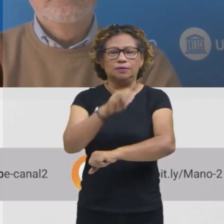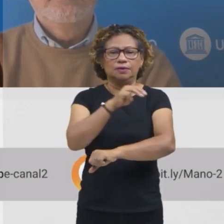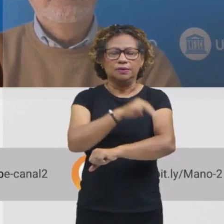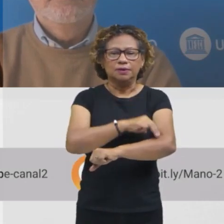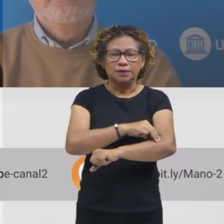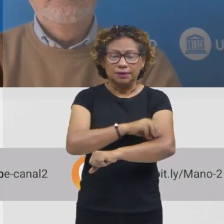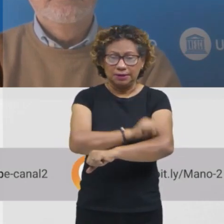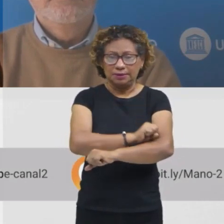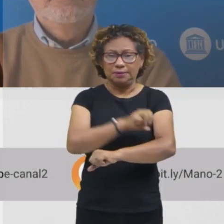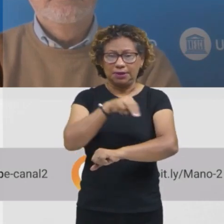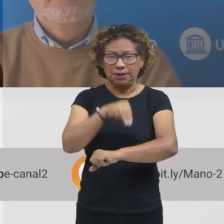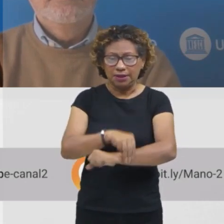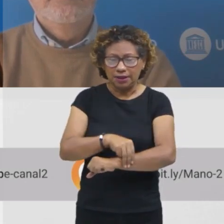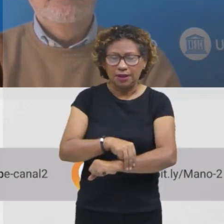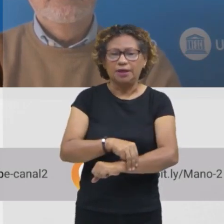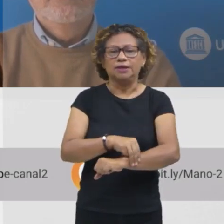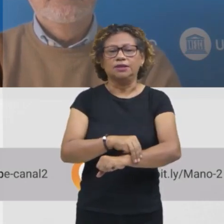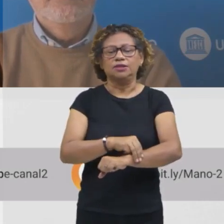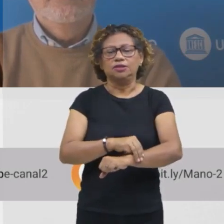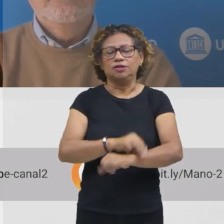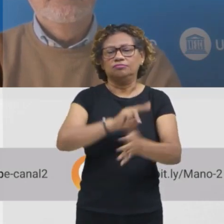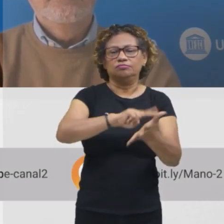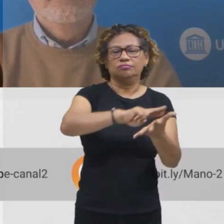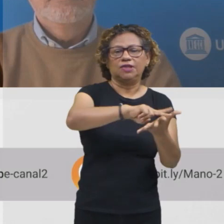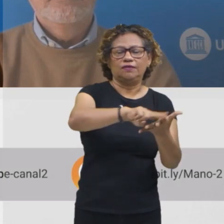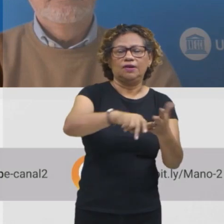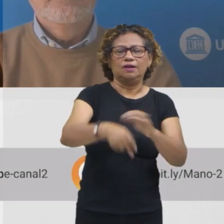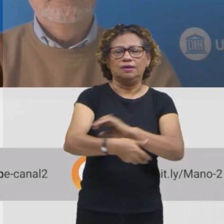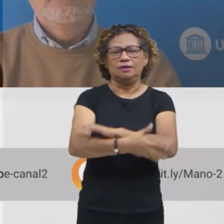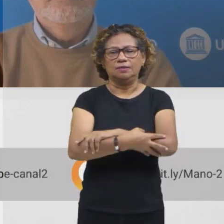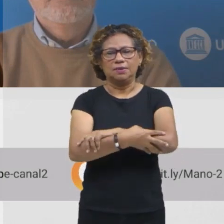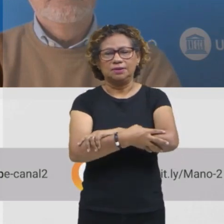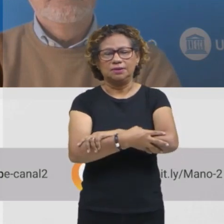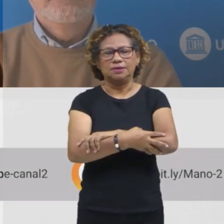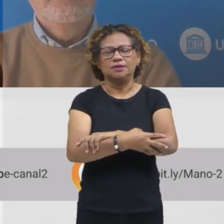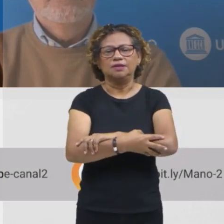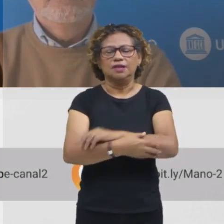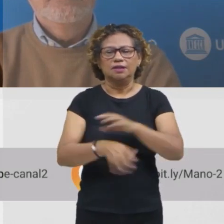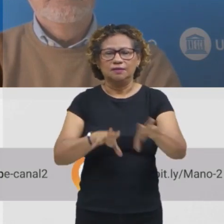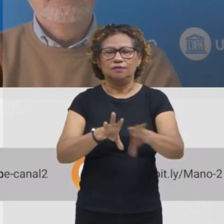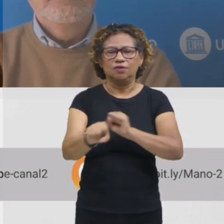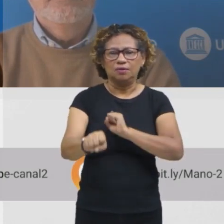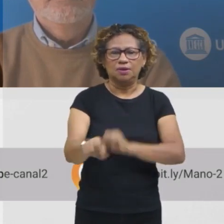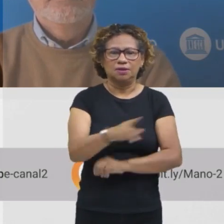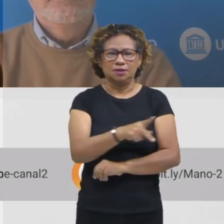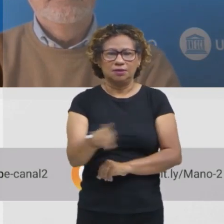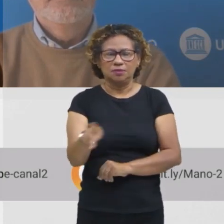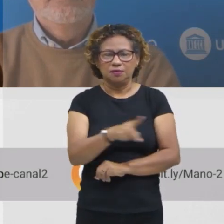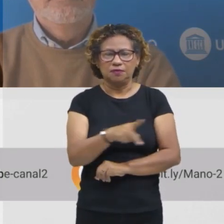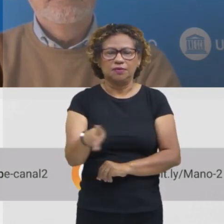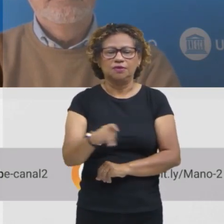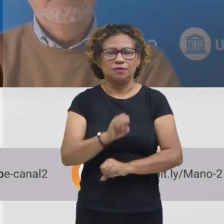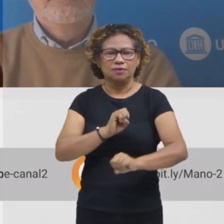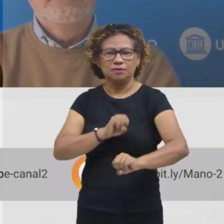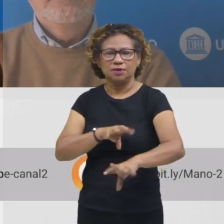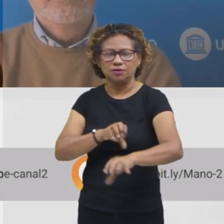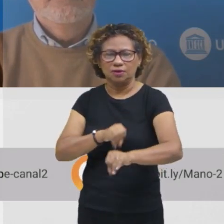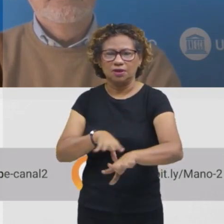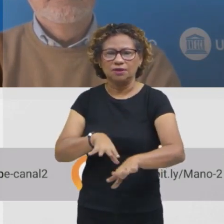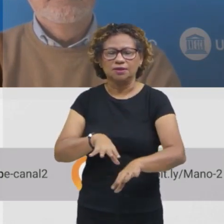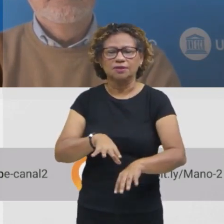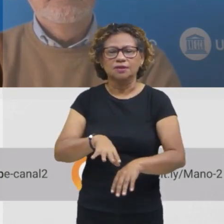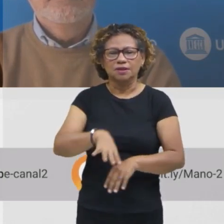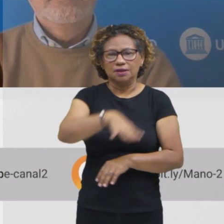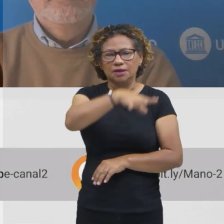da CEMED, que estão sempre à disposição da comunidade escolar nas ações de formação dos profissionais de educação do Amazonas. Dizer que